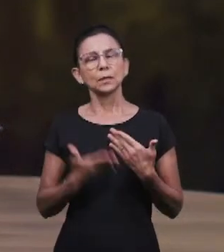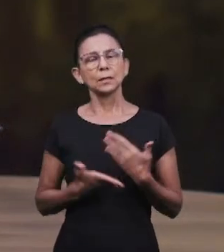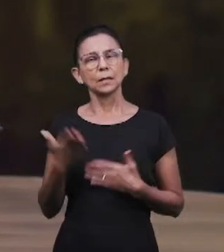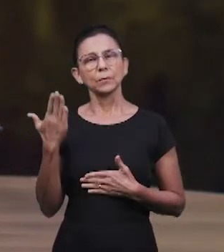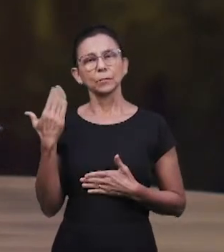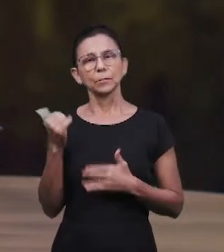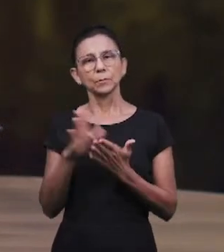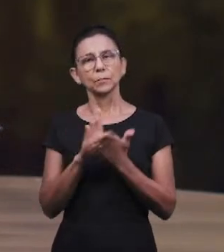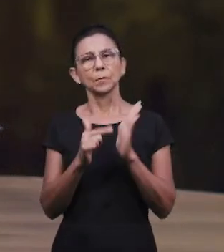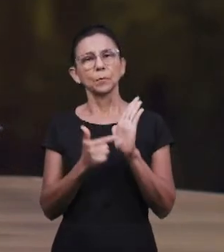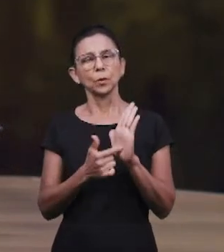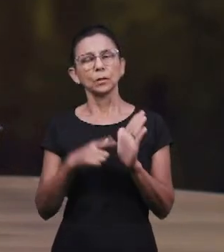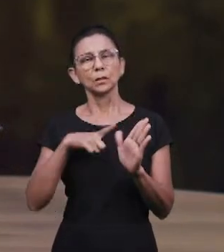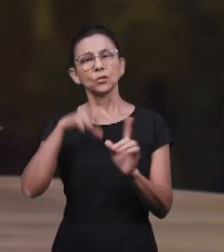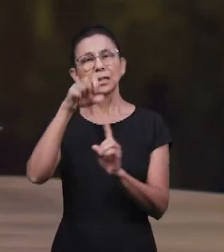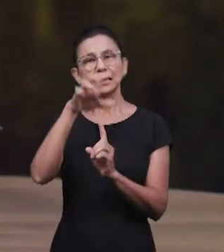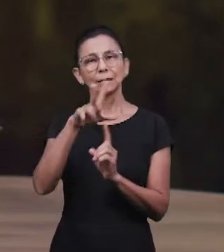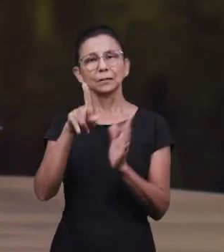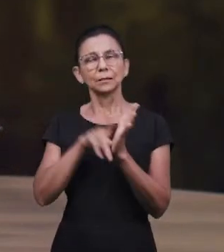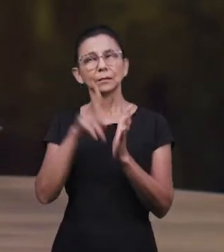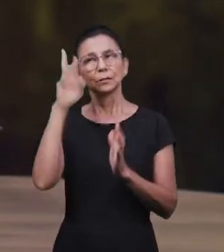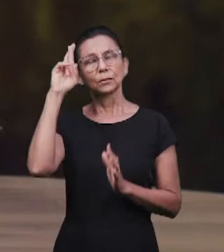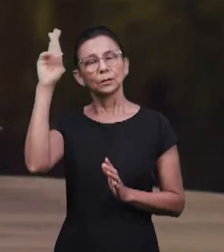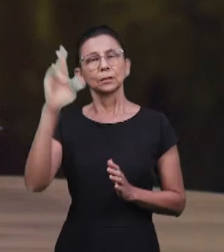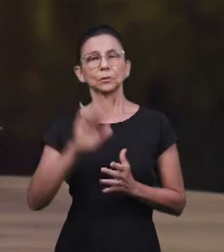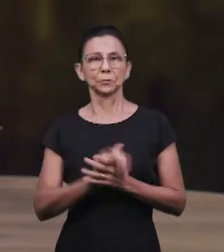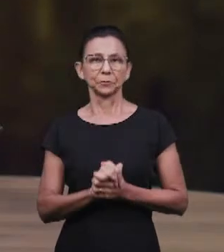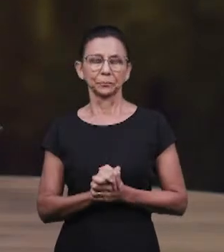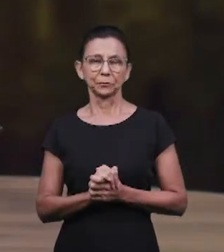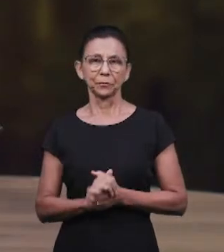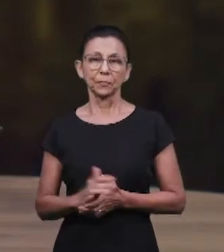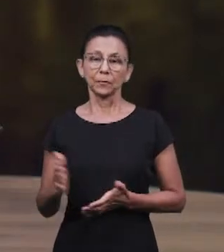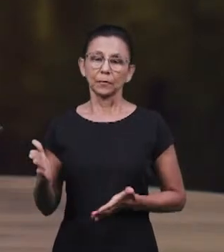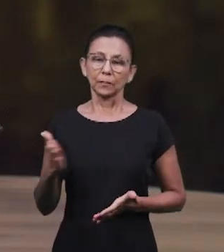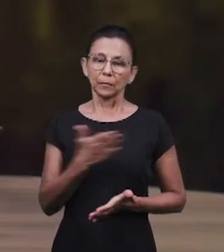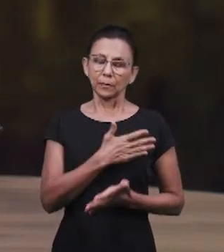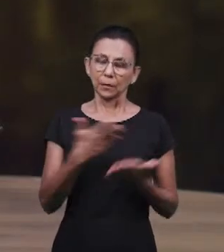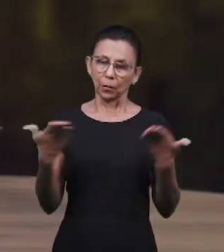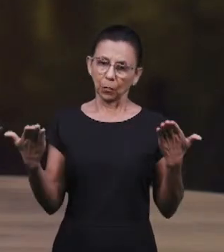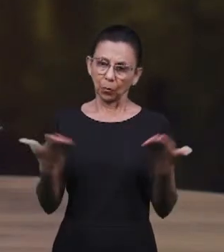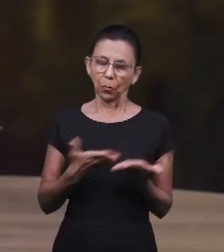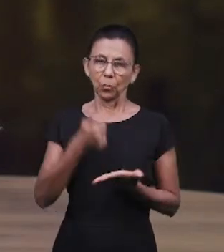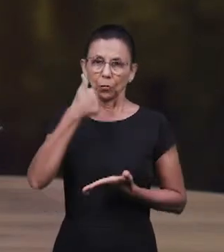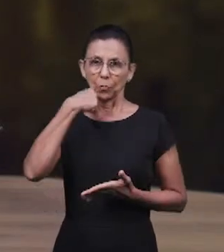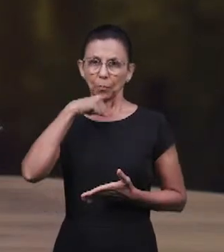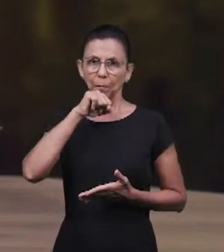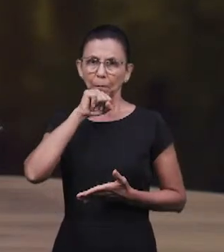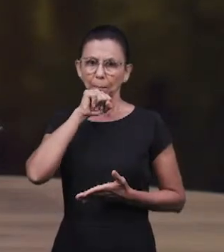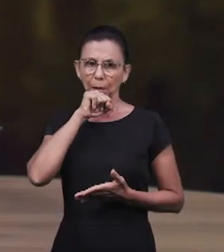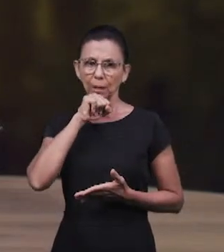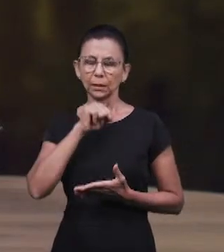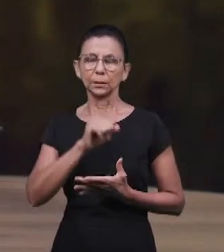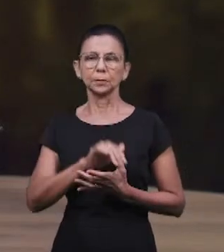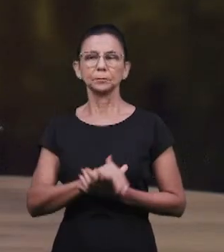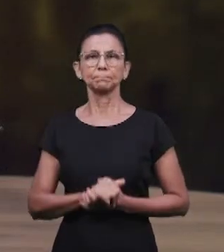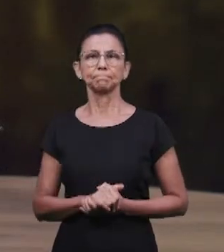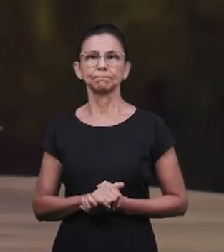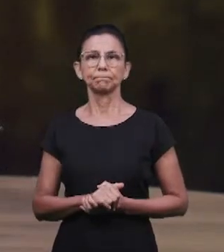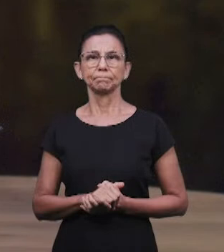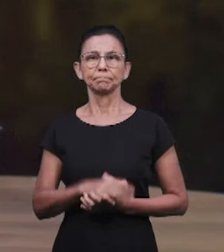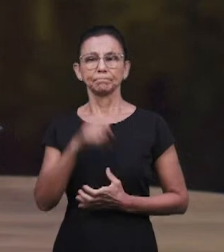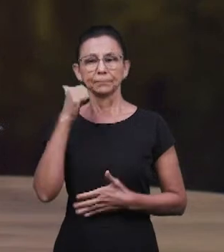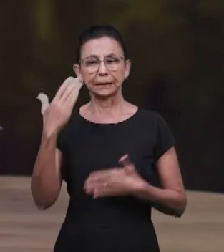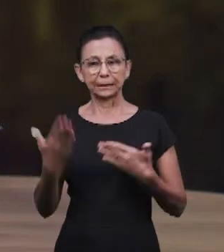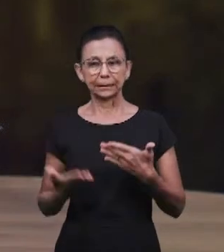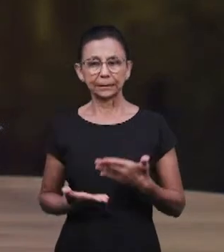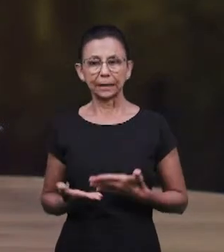hoje no rebanho do Senhor. Mães que sentem hoje a responsabilidade de